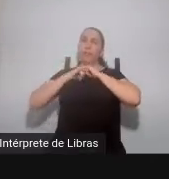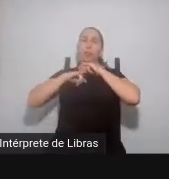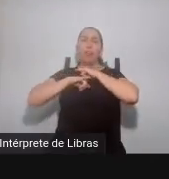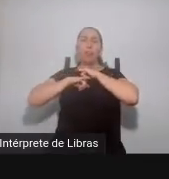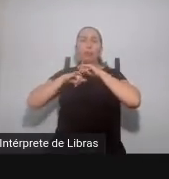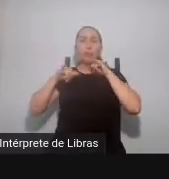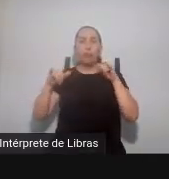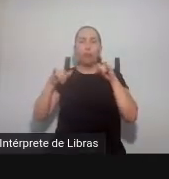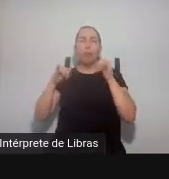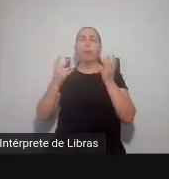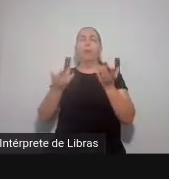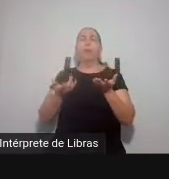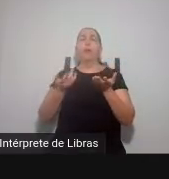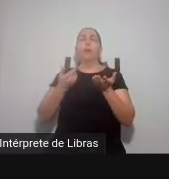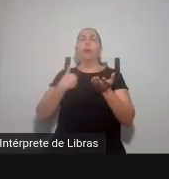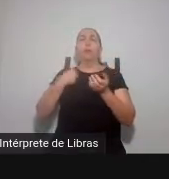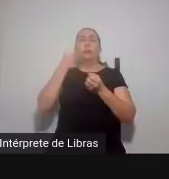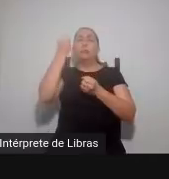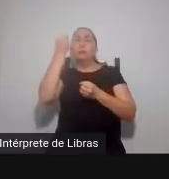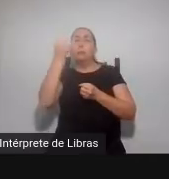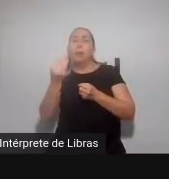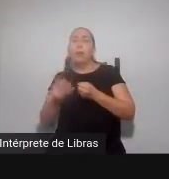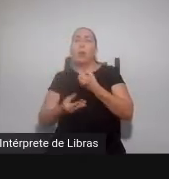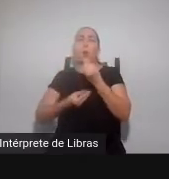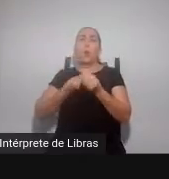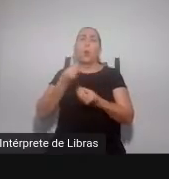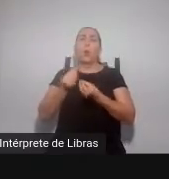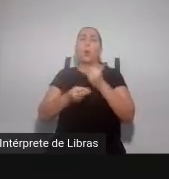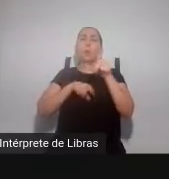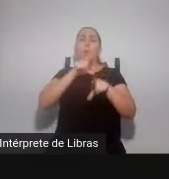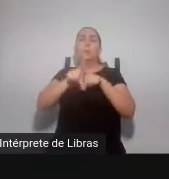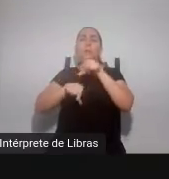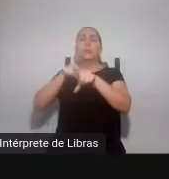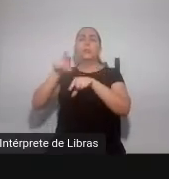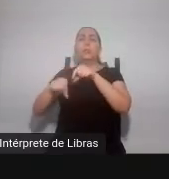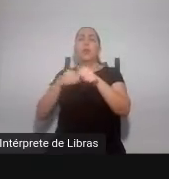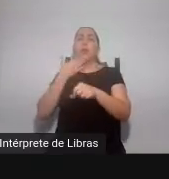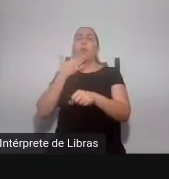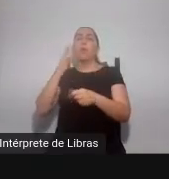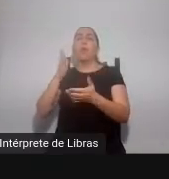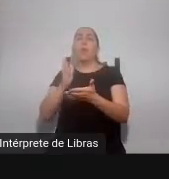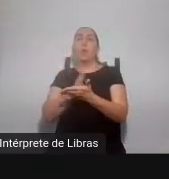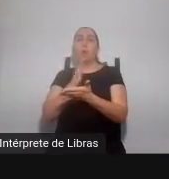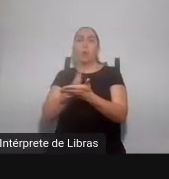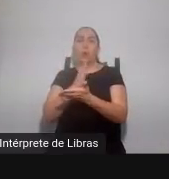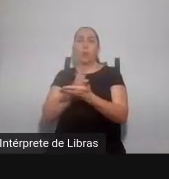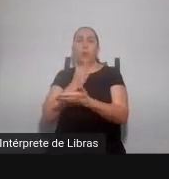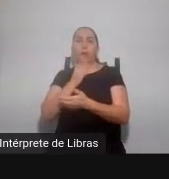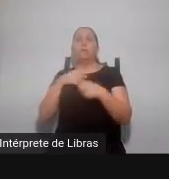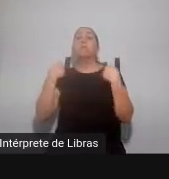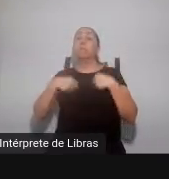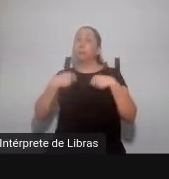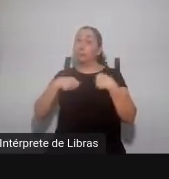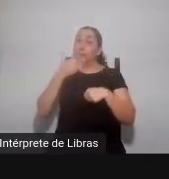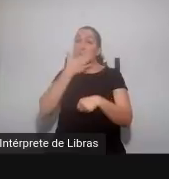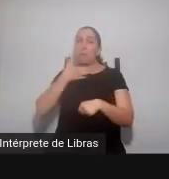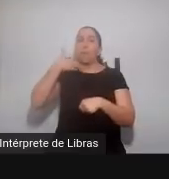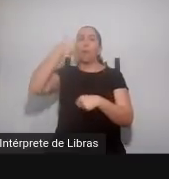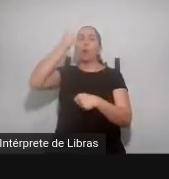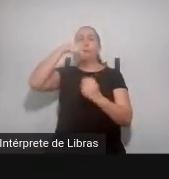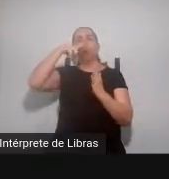pouco sobre critérios de seleção de livros, indicando a qualidade textual, a